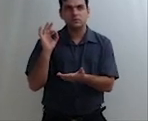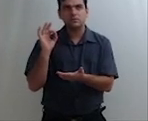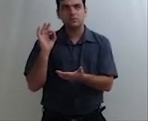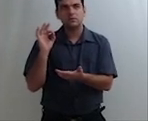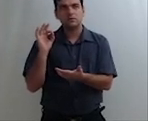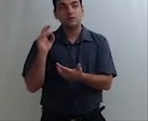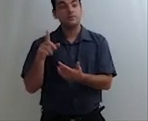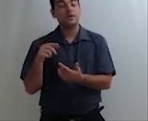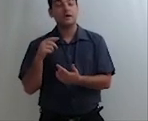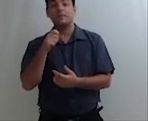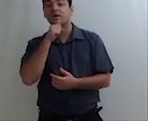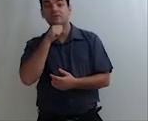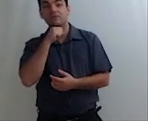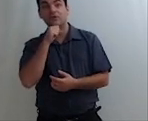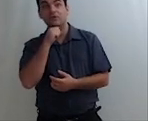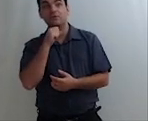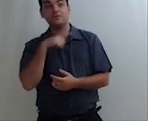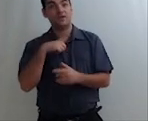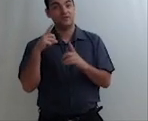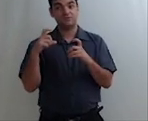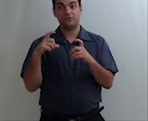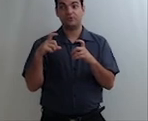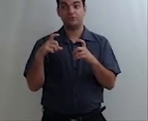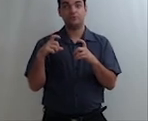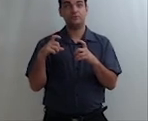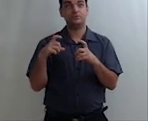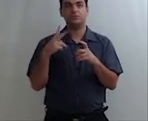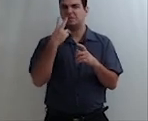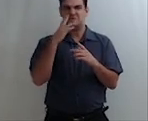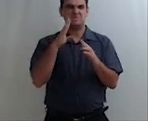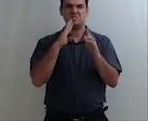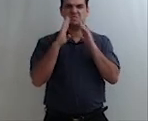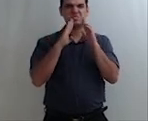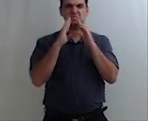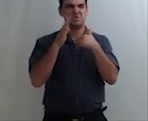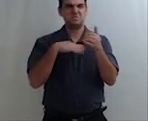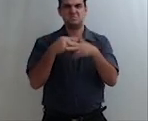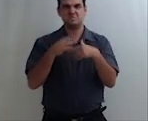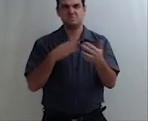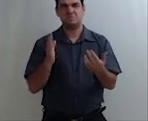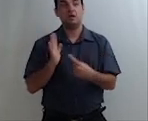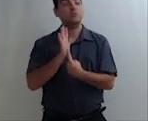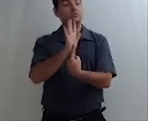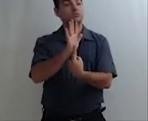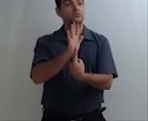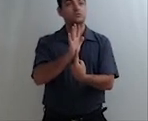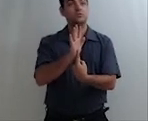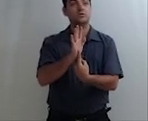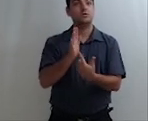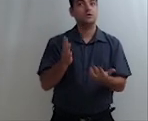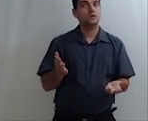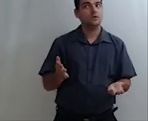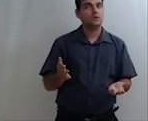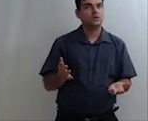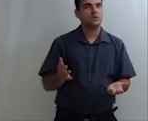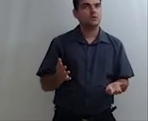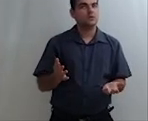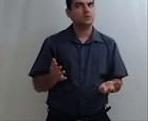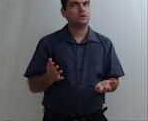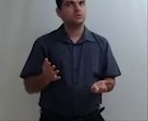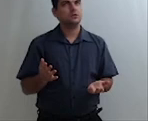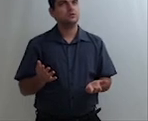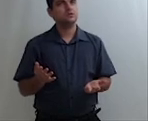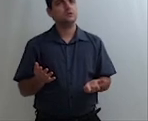menor trouxe uma foto de Facebook e apresentou não convencido